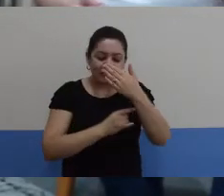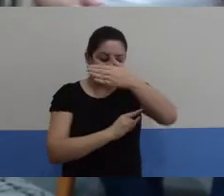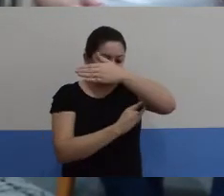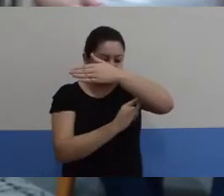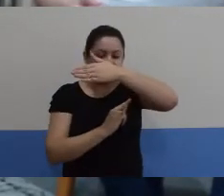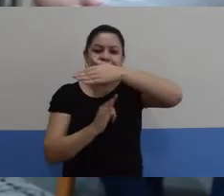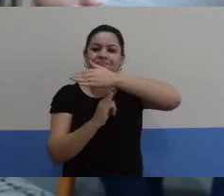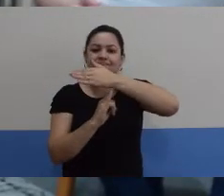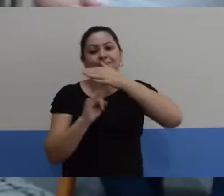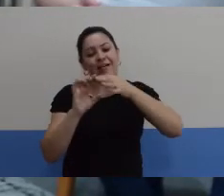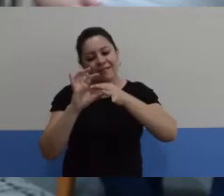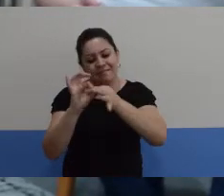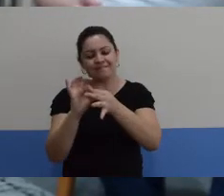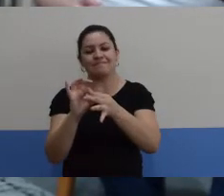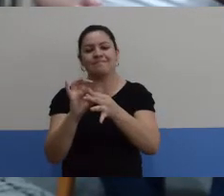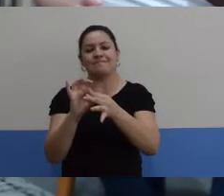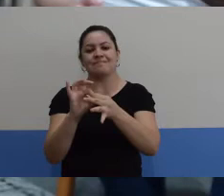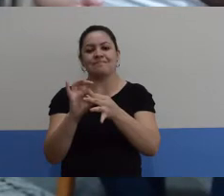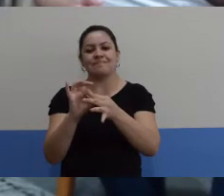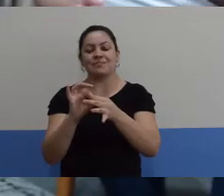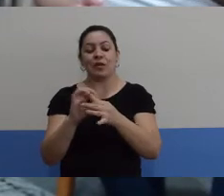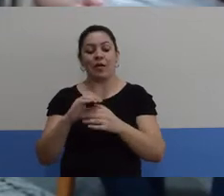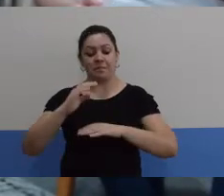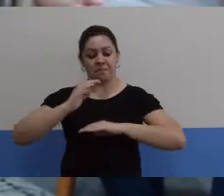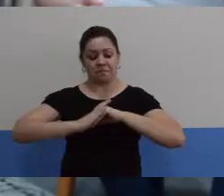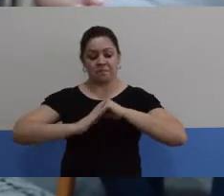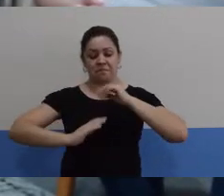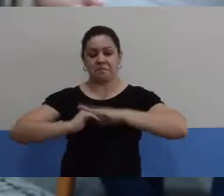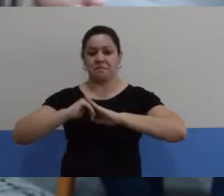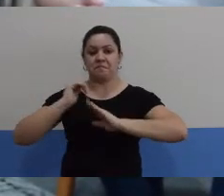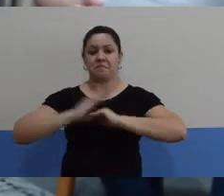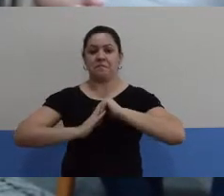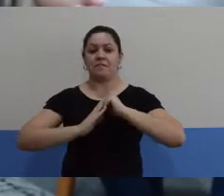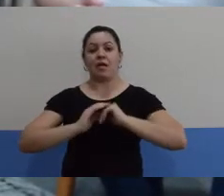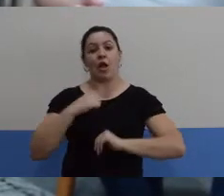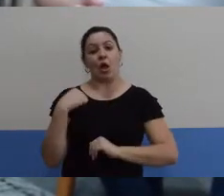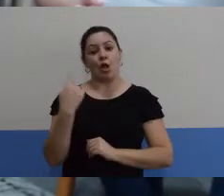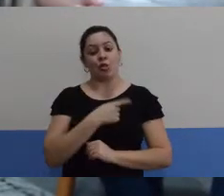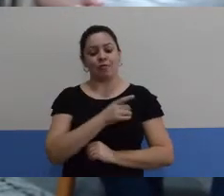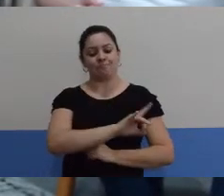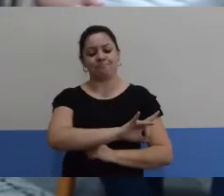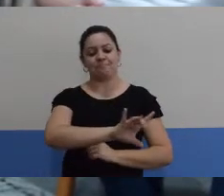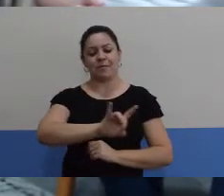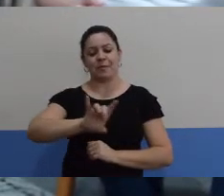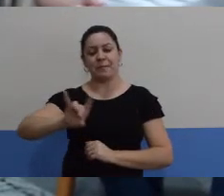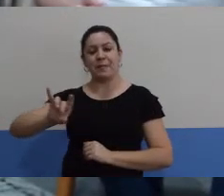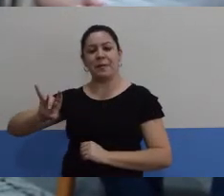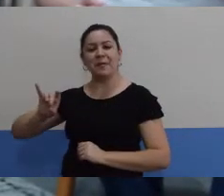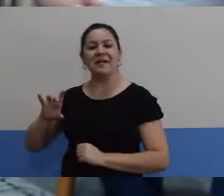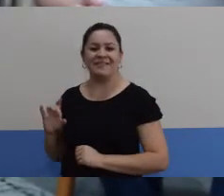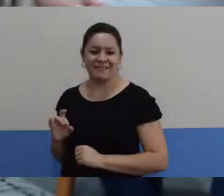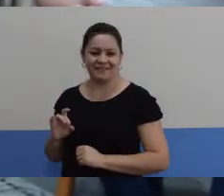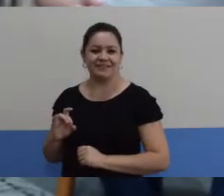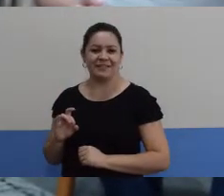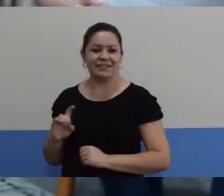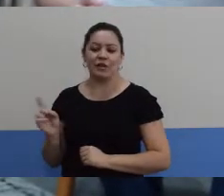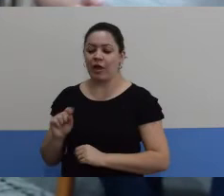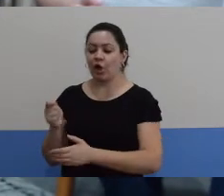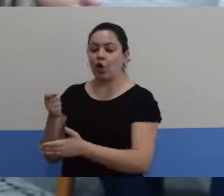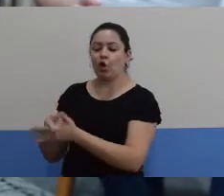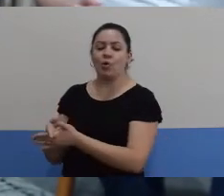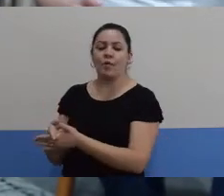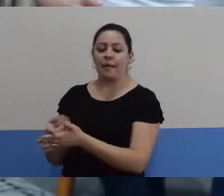chama a atenção que é algo manual. Quando fala que precisamos construir aquilo que é artesanal, né? Falamos tanto de uma época